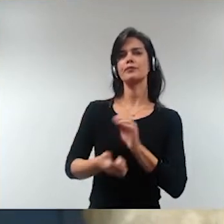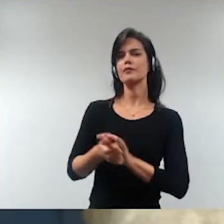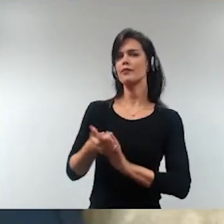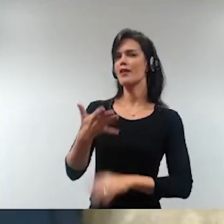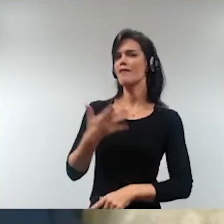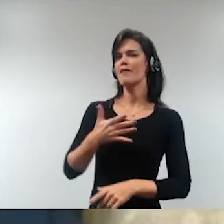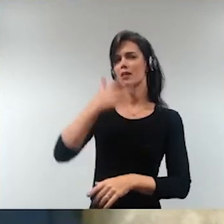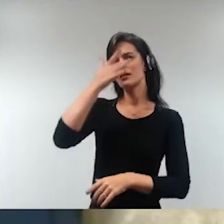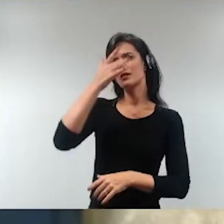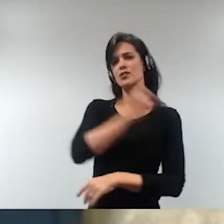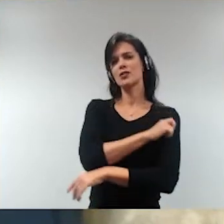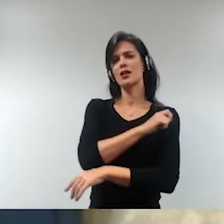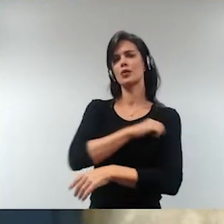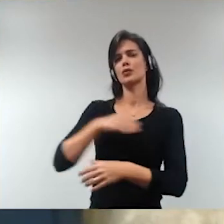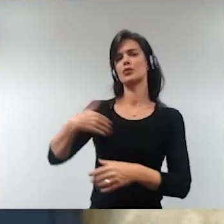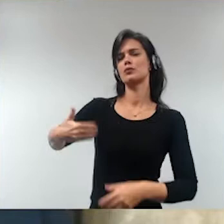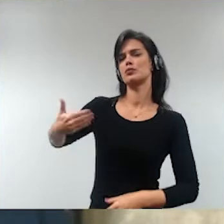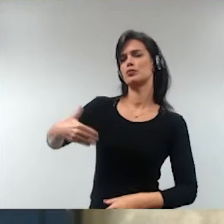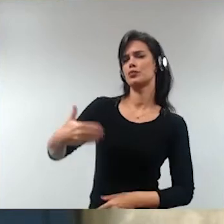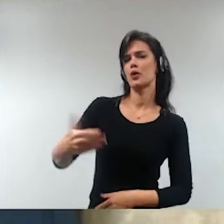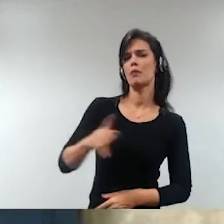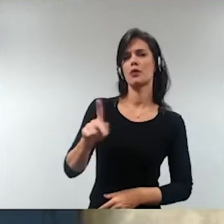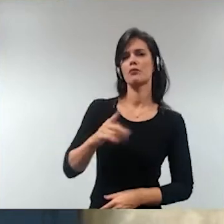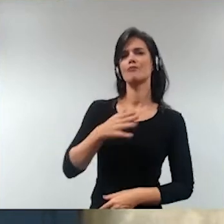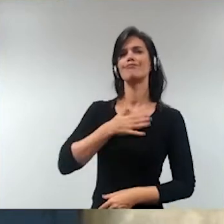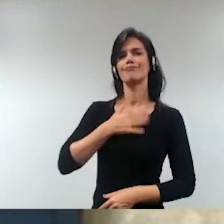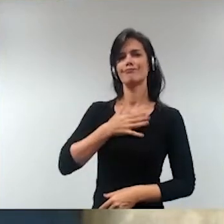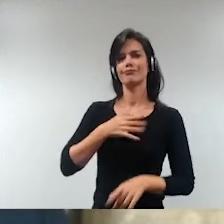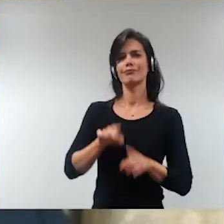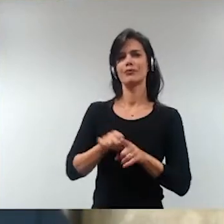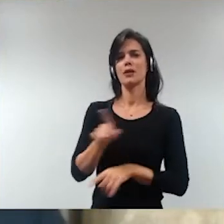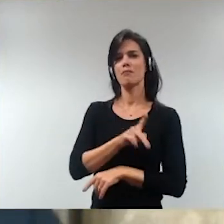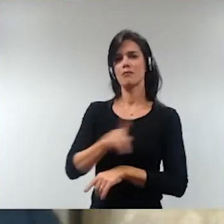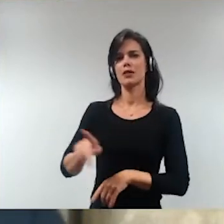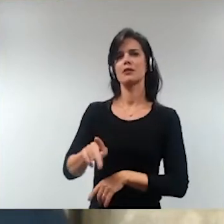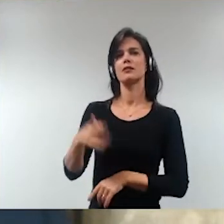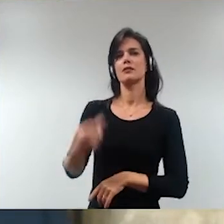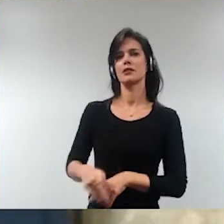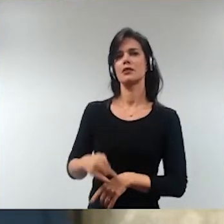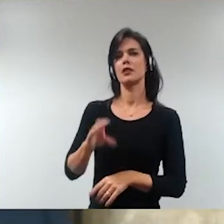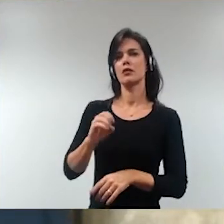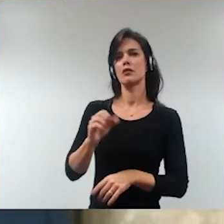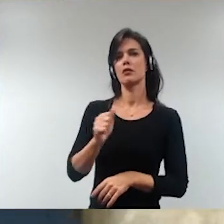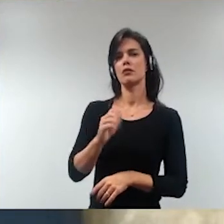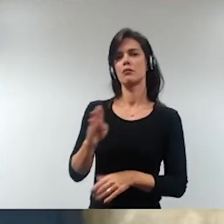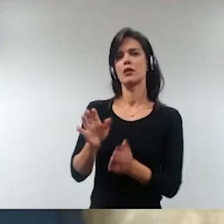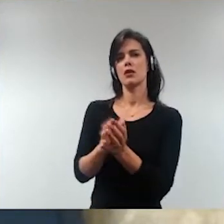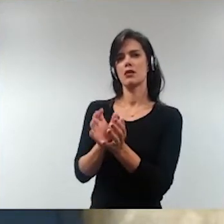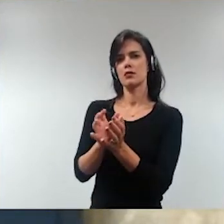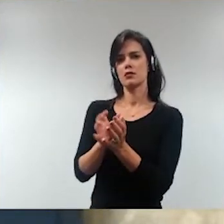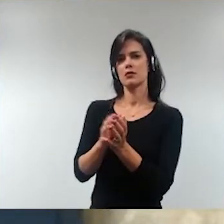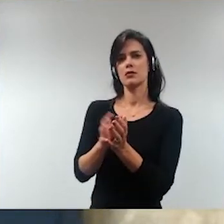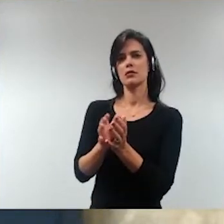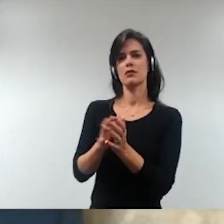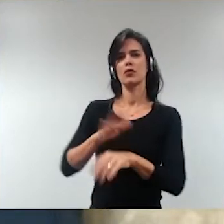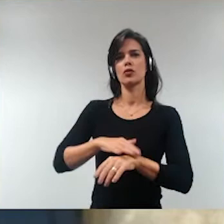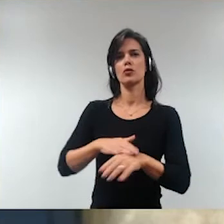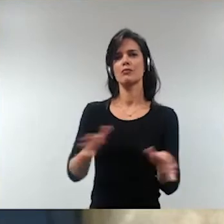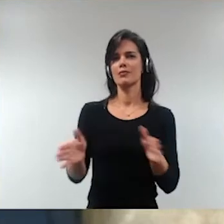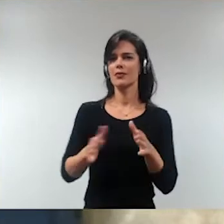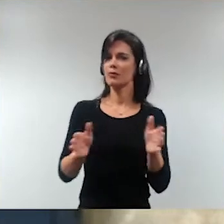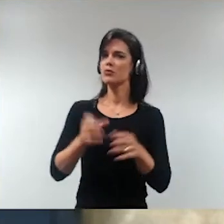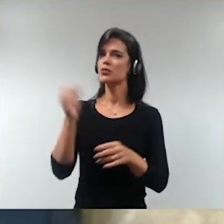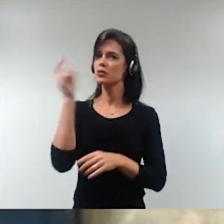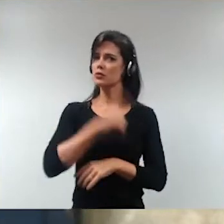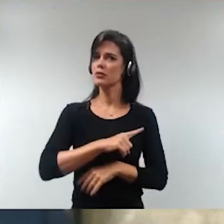na Faculdade de Direito do Recife, foi meu professor, foi um grande presidente aqui da OAB, num período difícil, no